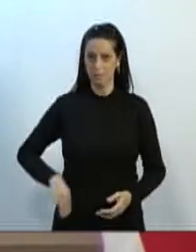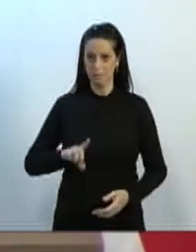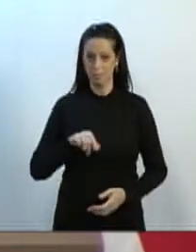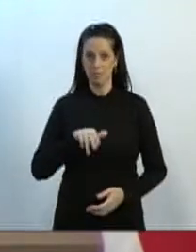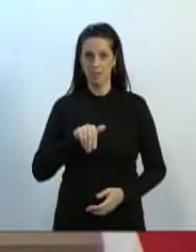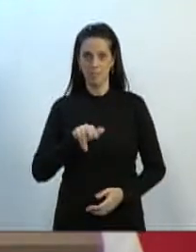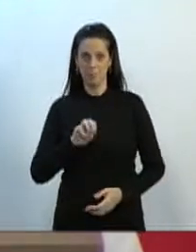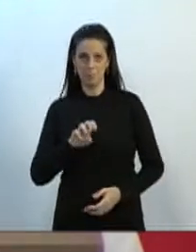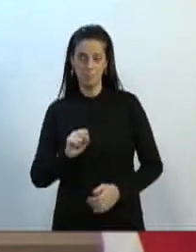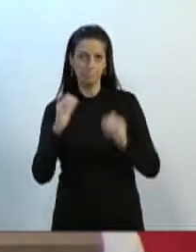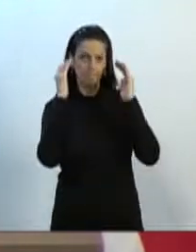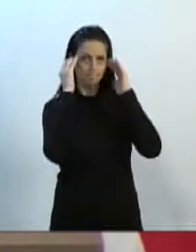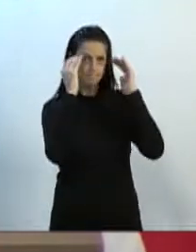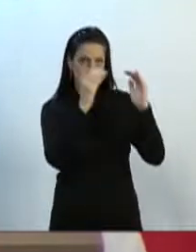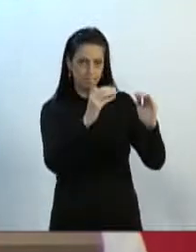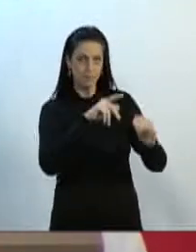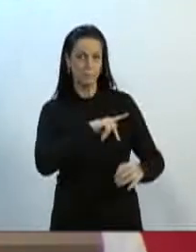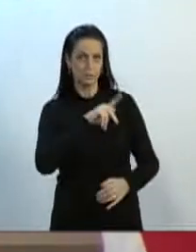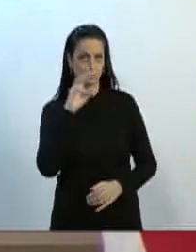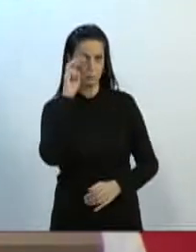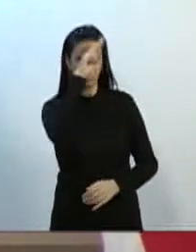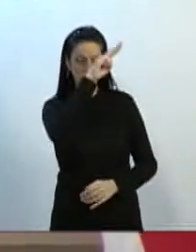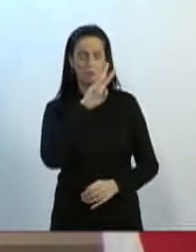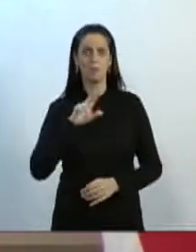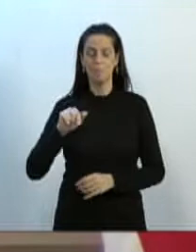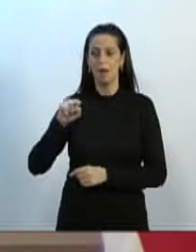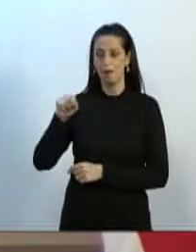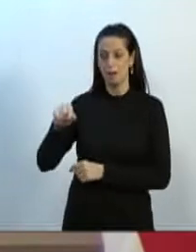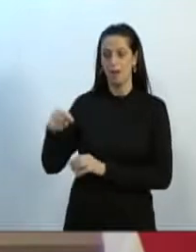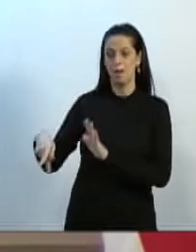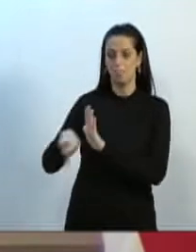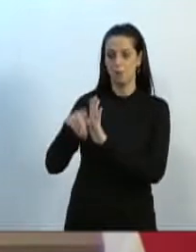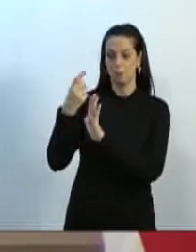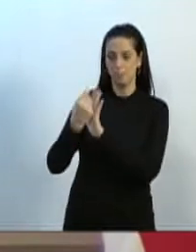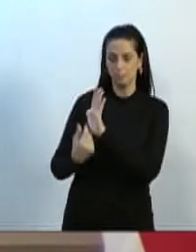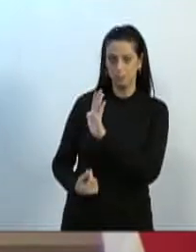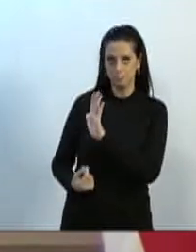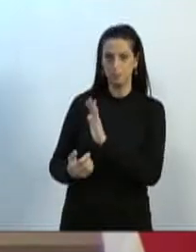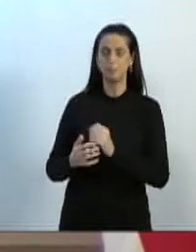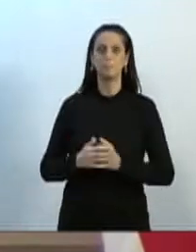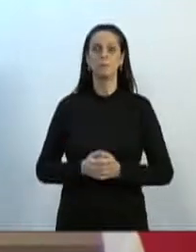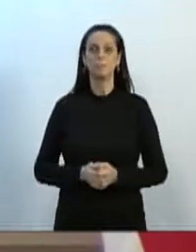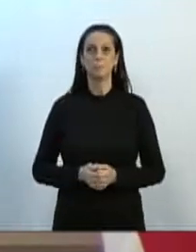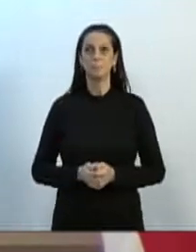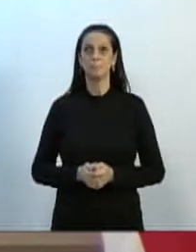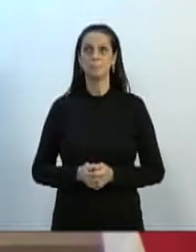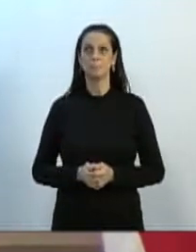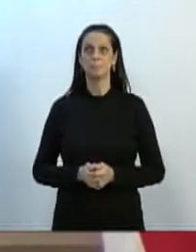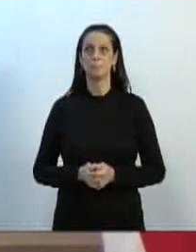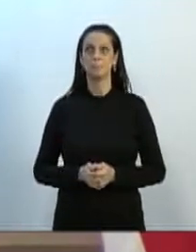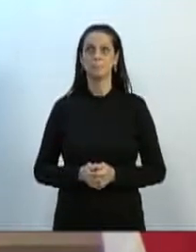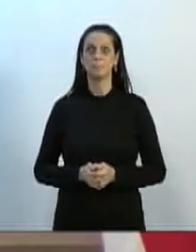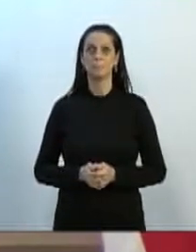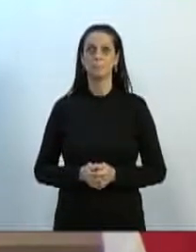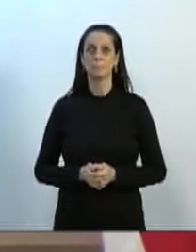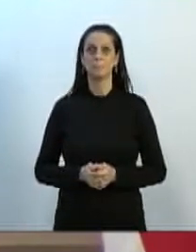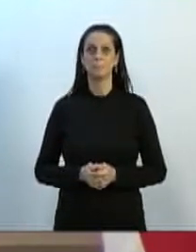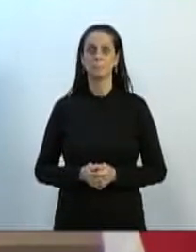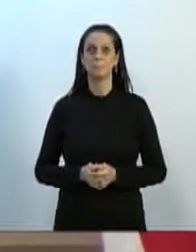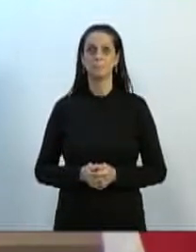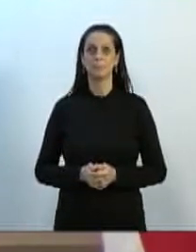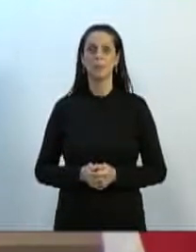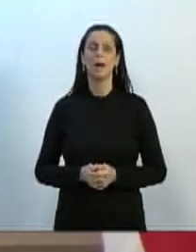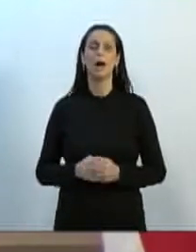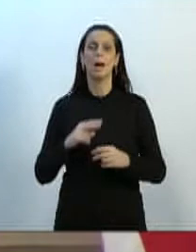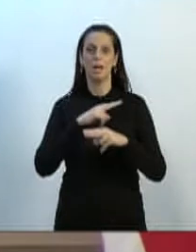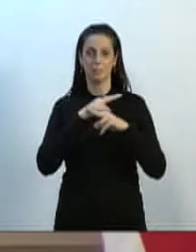Jair Bolsonaro, irá incluir no orçamento da pasta, assim como diz o presidente, o MODES, na sua live, para